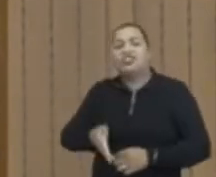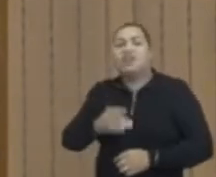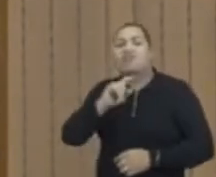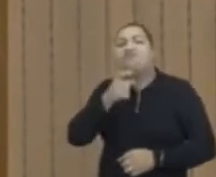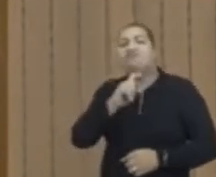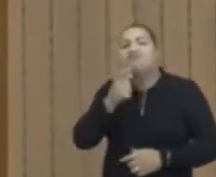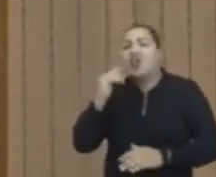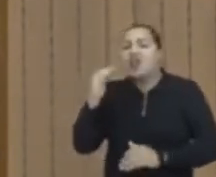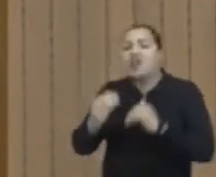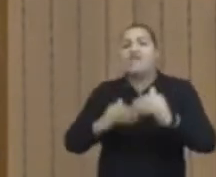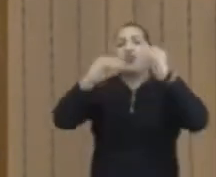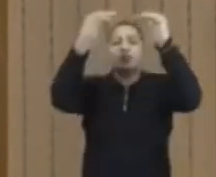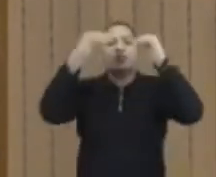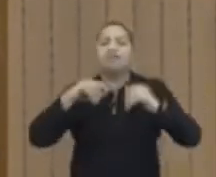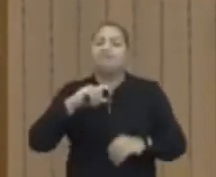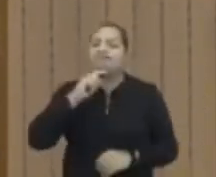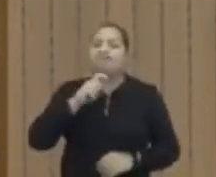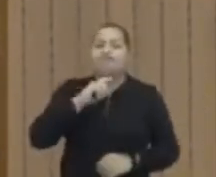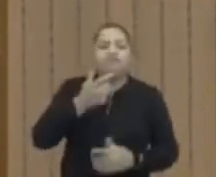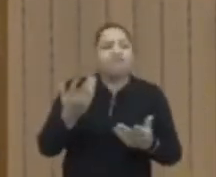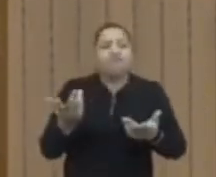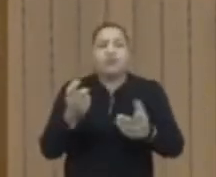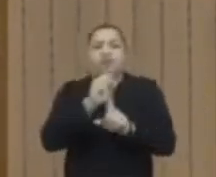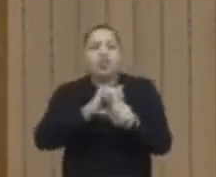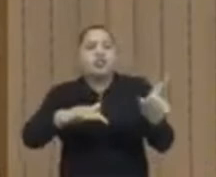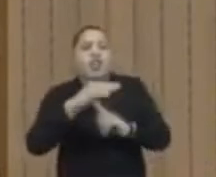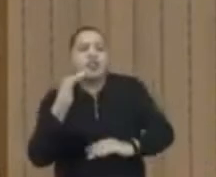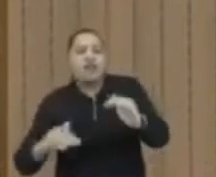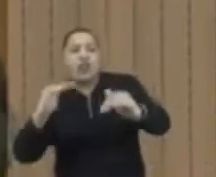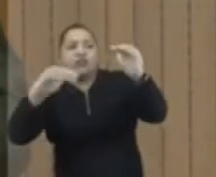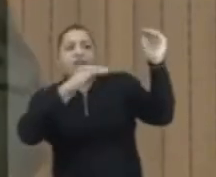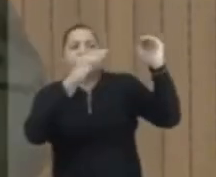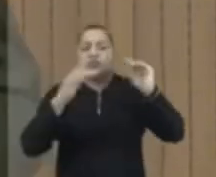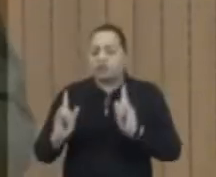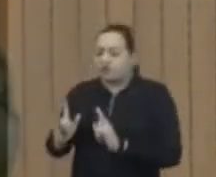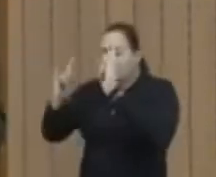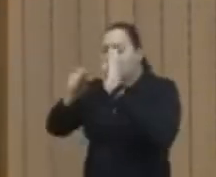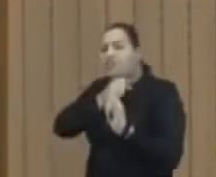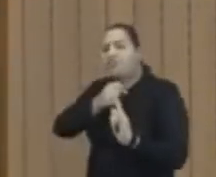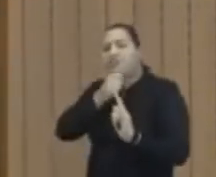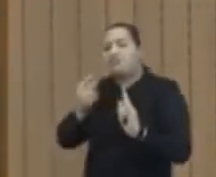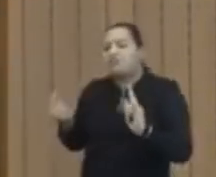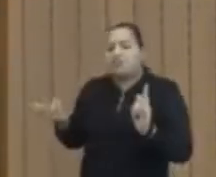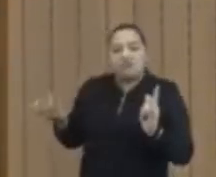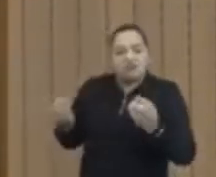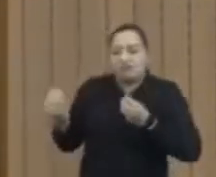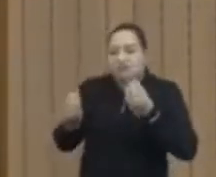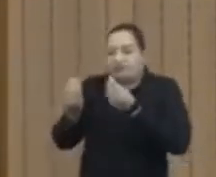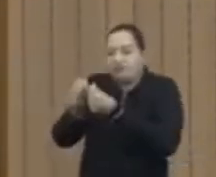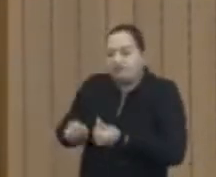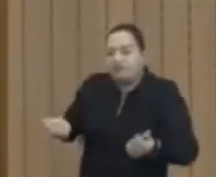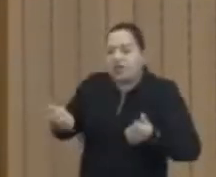à evolução dos tempos e à nossa situação atual. Então, esse prédio veio trazer essa dignidade, veio trazer essa